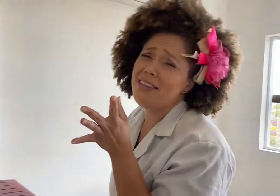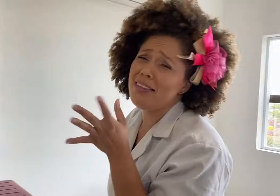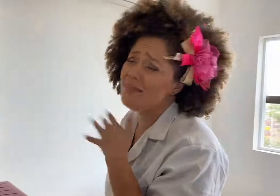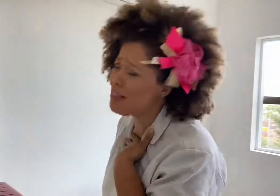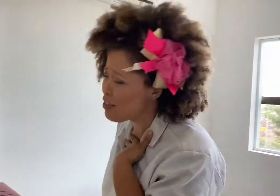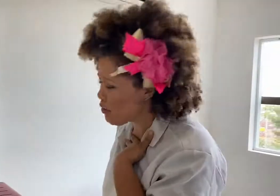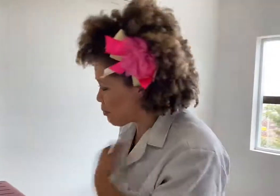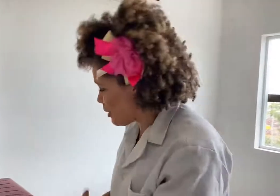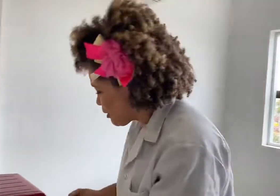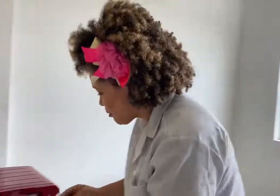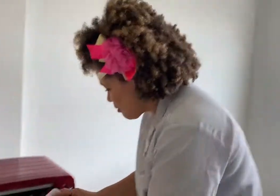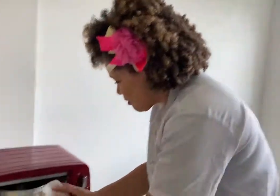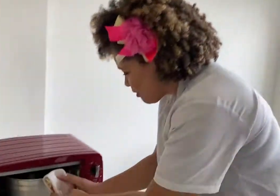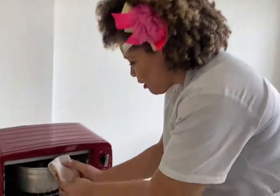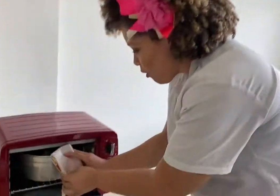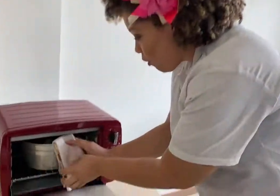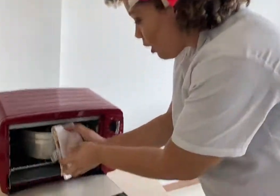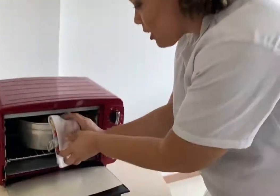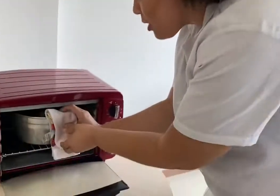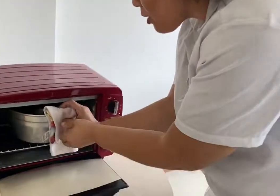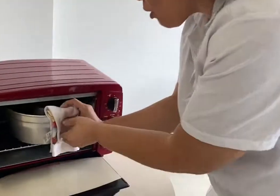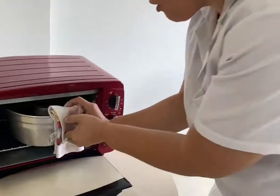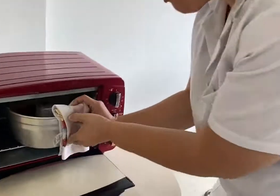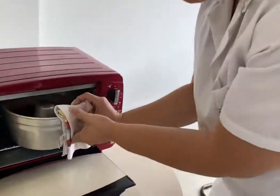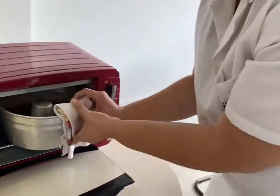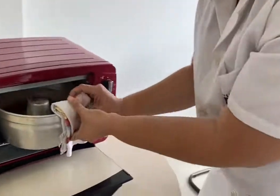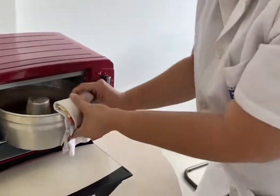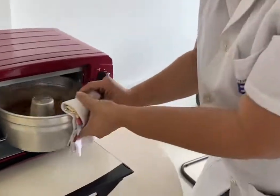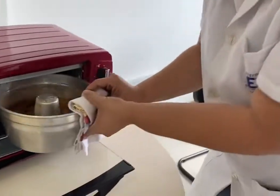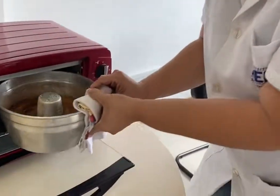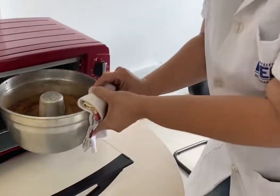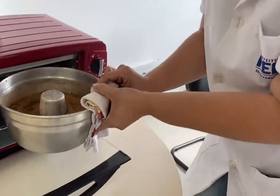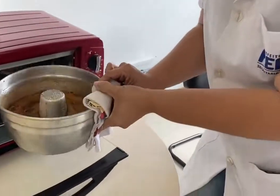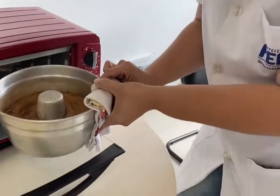Ai, que sofrimento. Olha só.